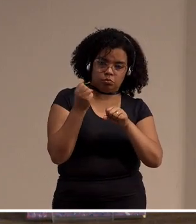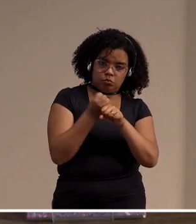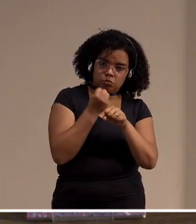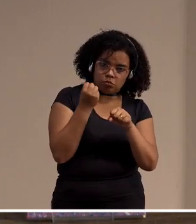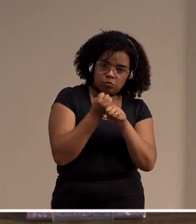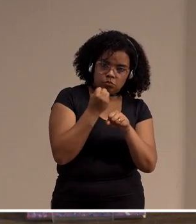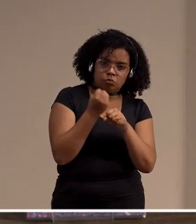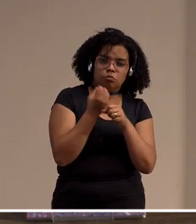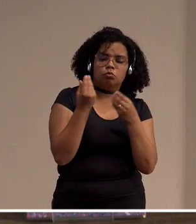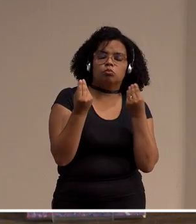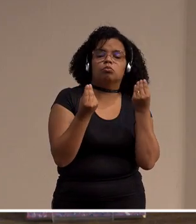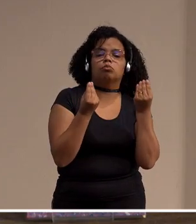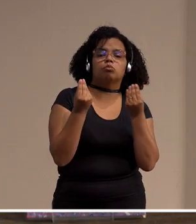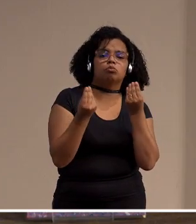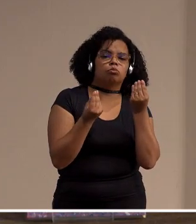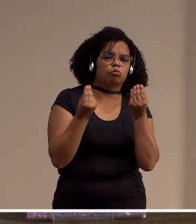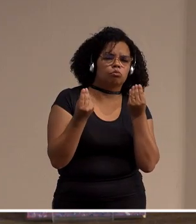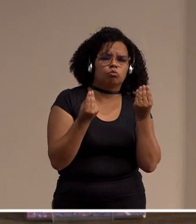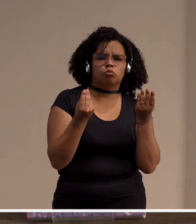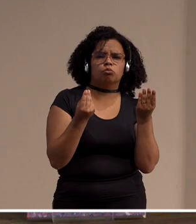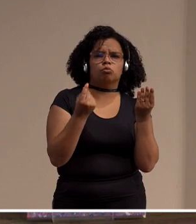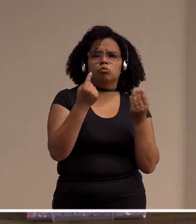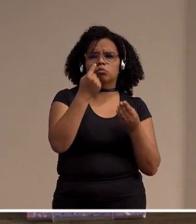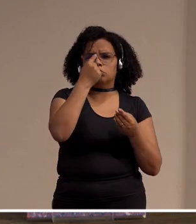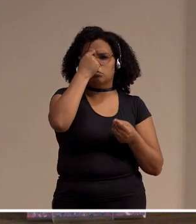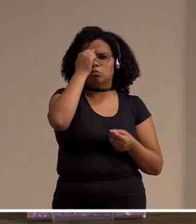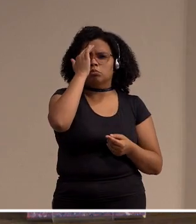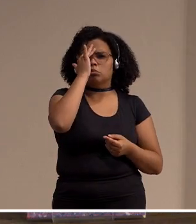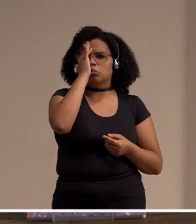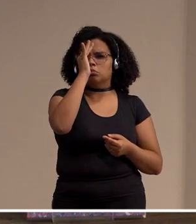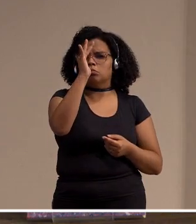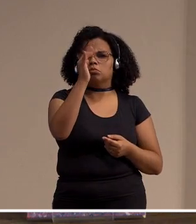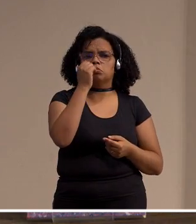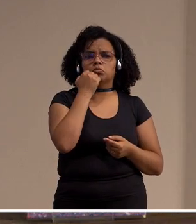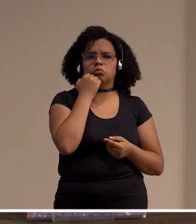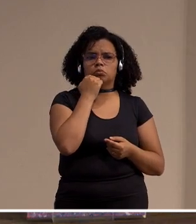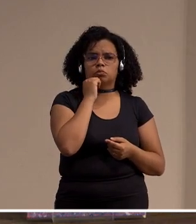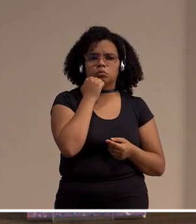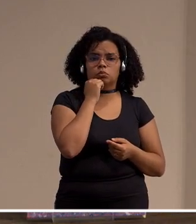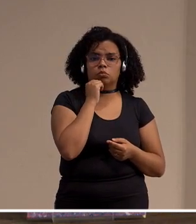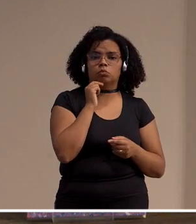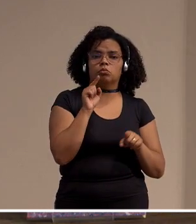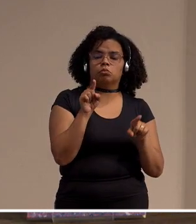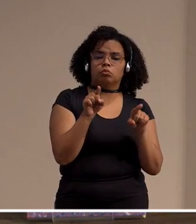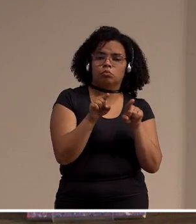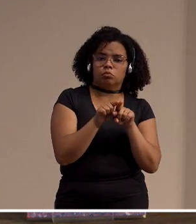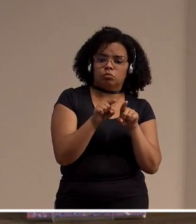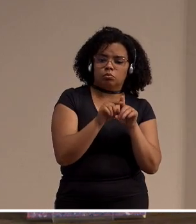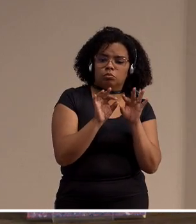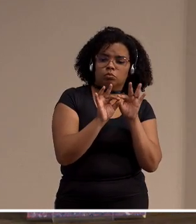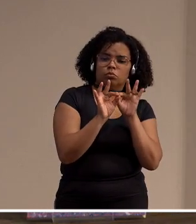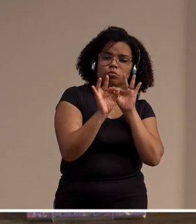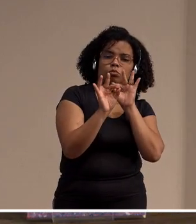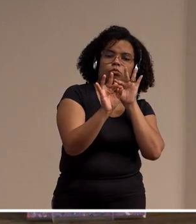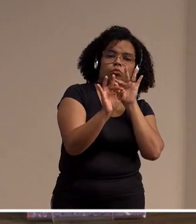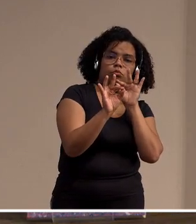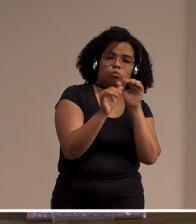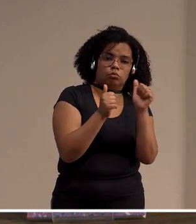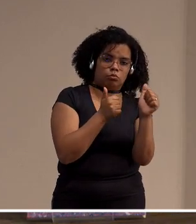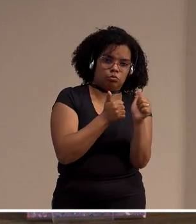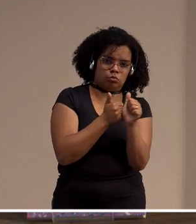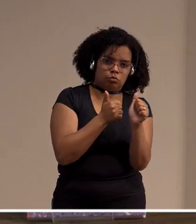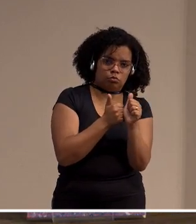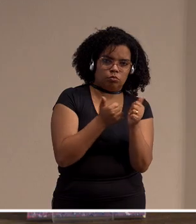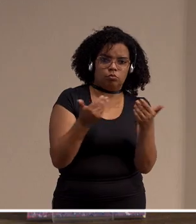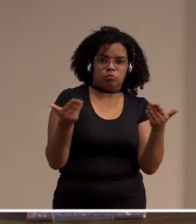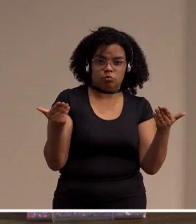construção, como é que você construiu essa ficção científica, que ao mesmo tempo ele está tão longe, mas ao mesmo tempo tão perto de onde a gente